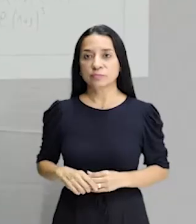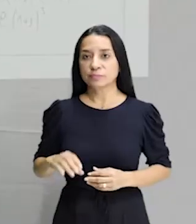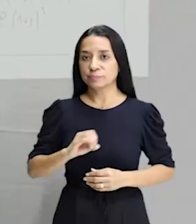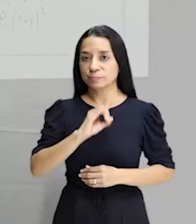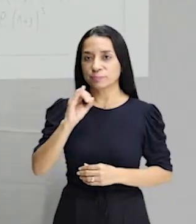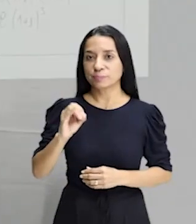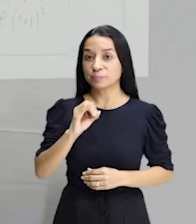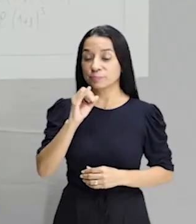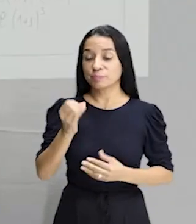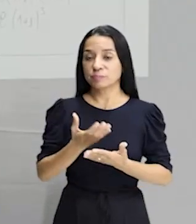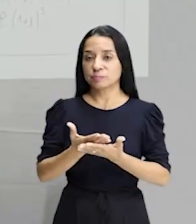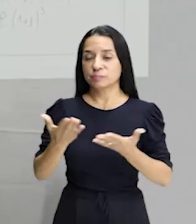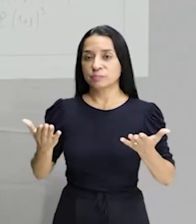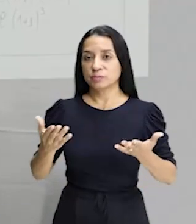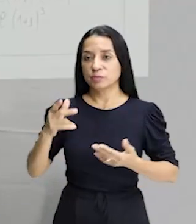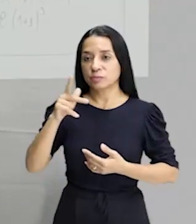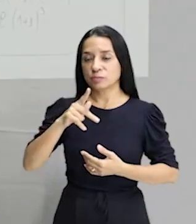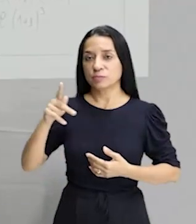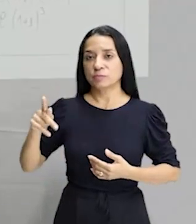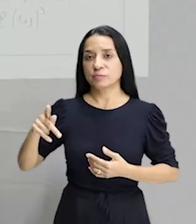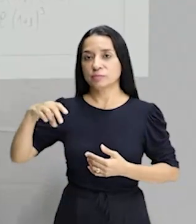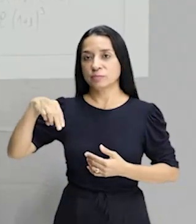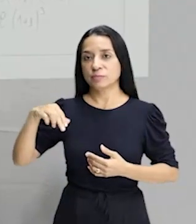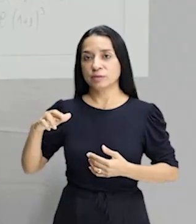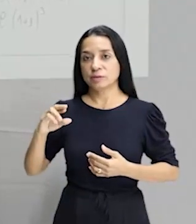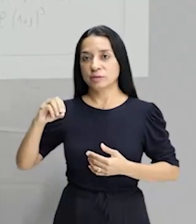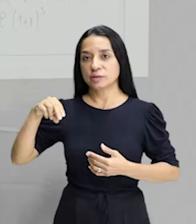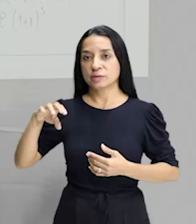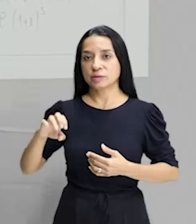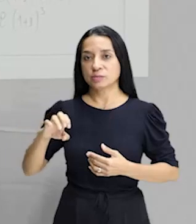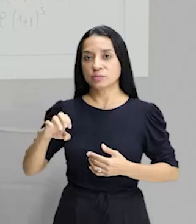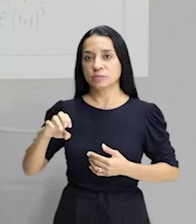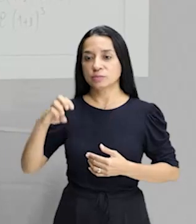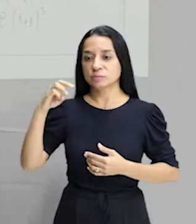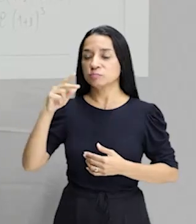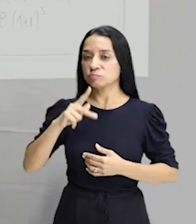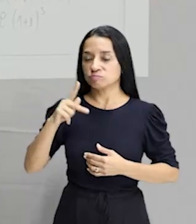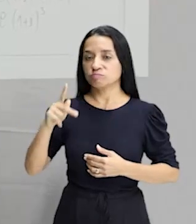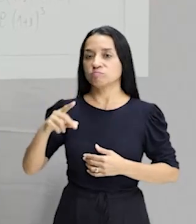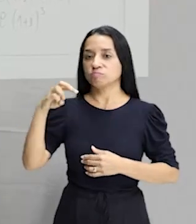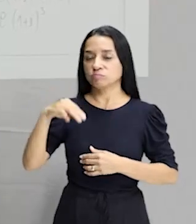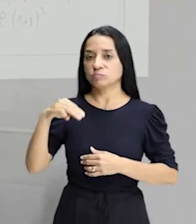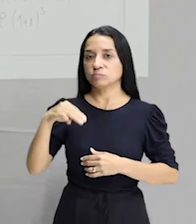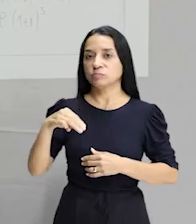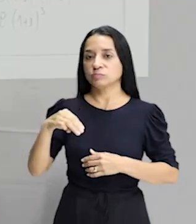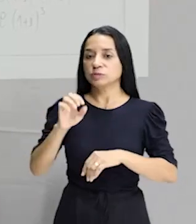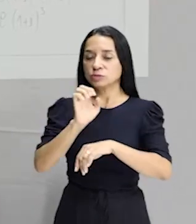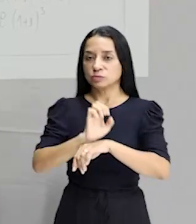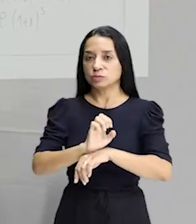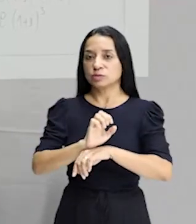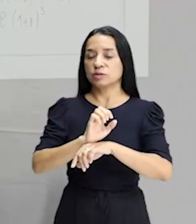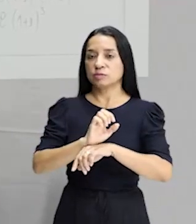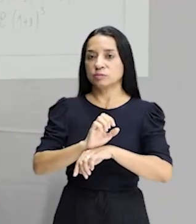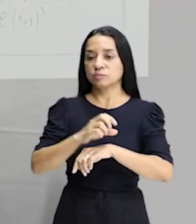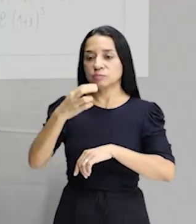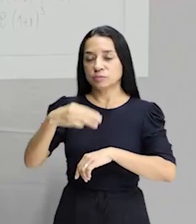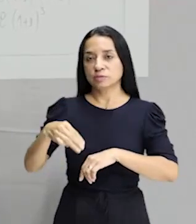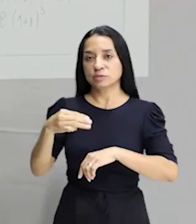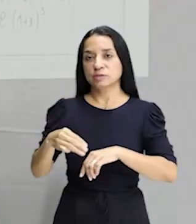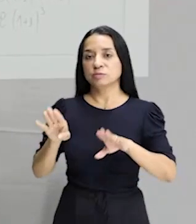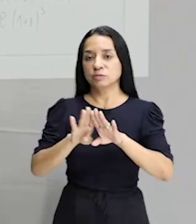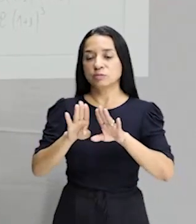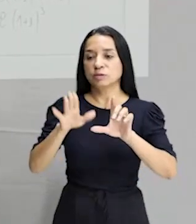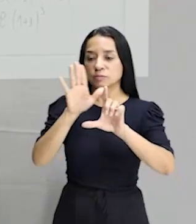Olá pessoal aqui é o professor moroniberg para professor de matemática da rede estadual de ensino do Maranhão também da plataforma Gonçalves Dias